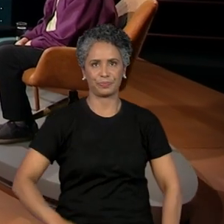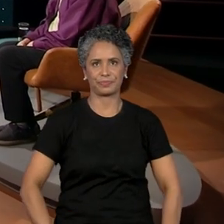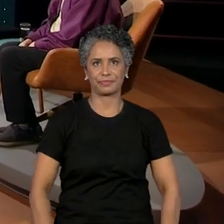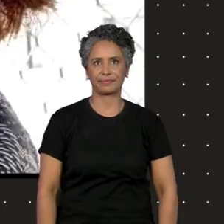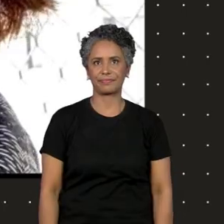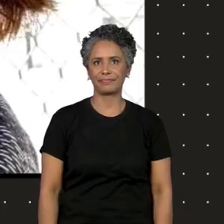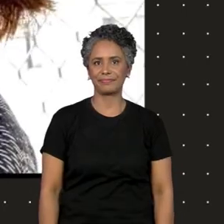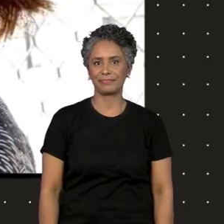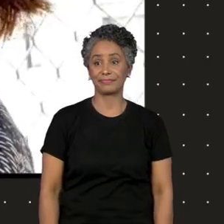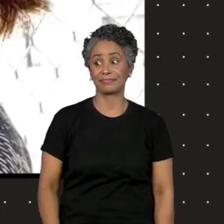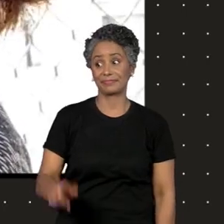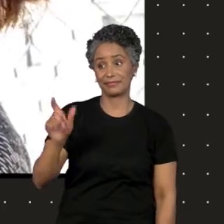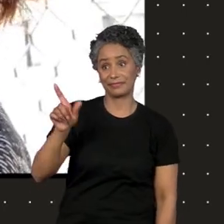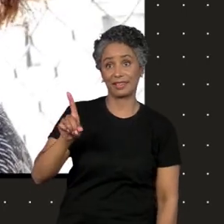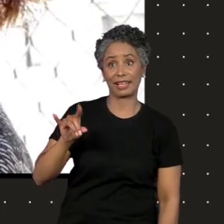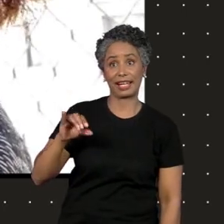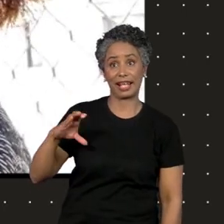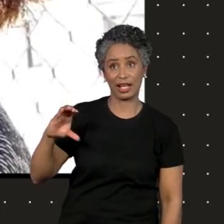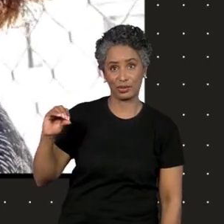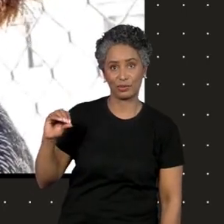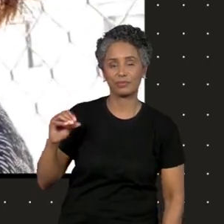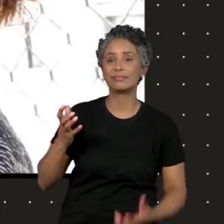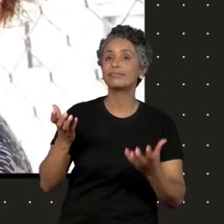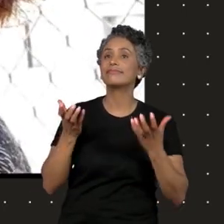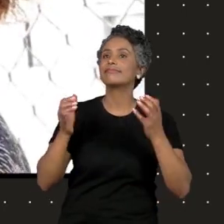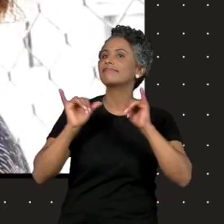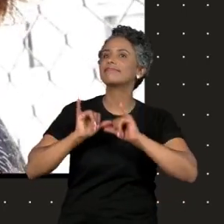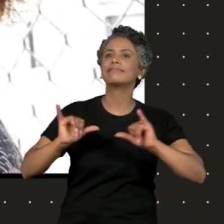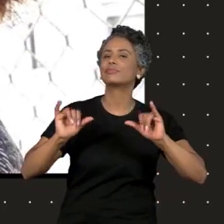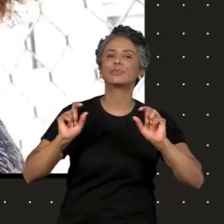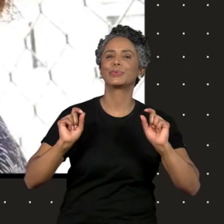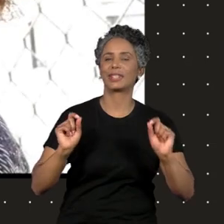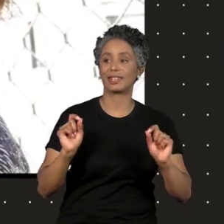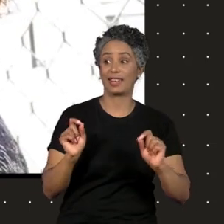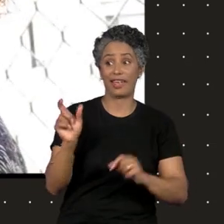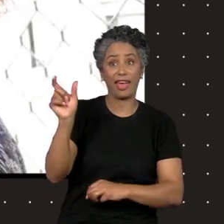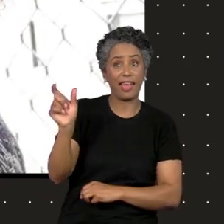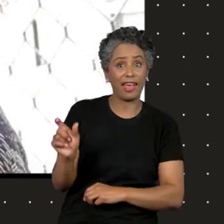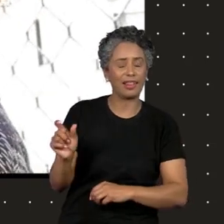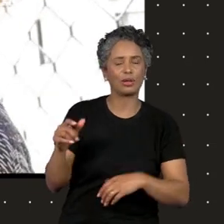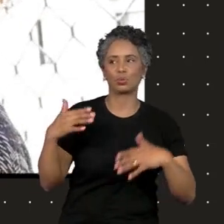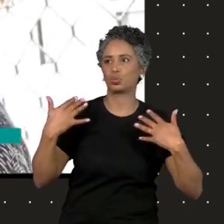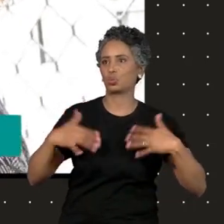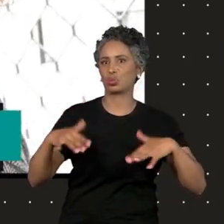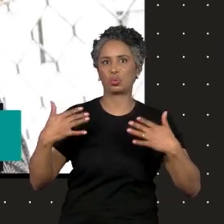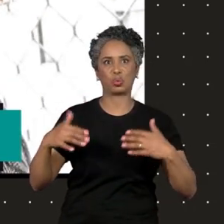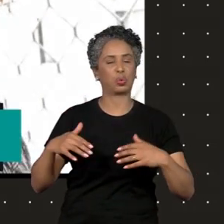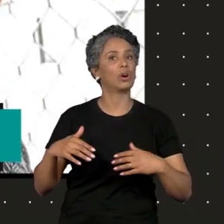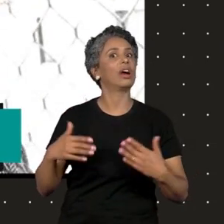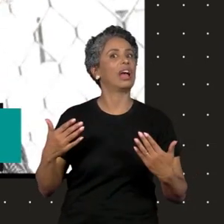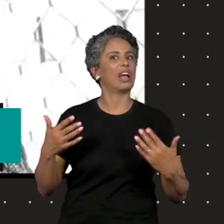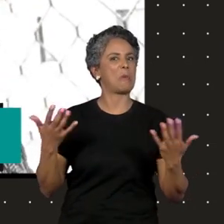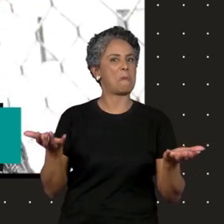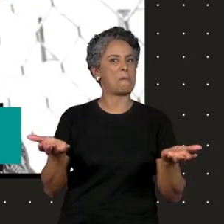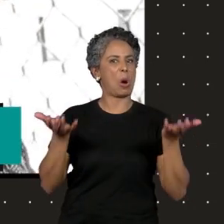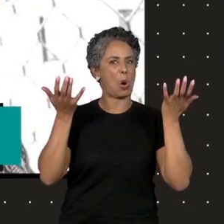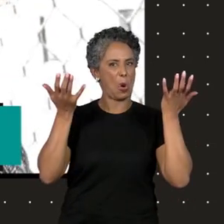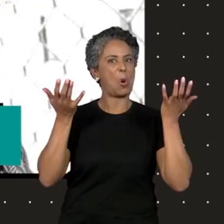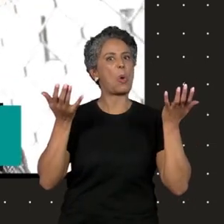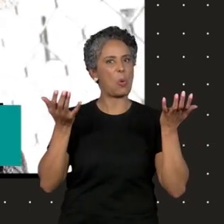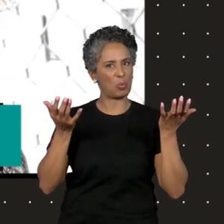Sobre Décio Tero, que fala, ele é um dos mestres da coreografia brasileira, de uma